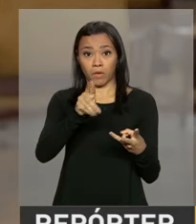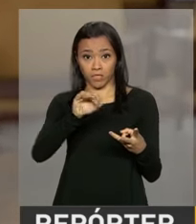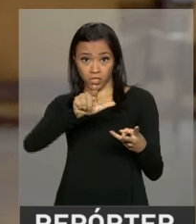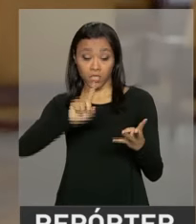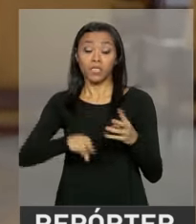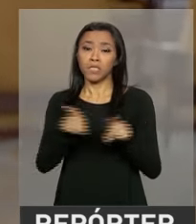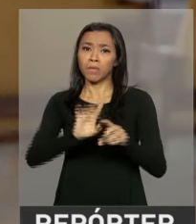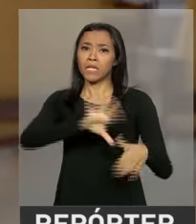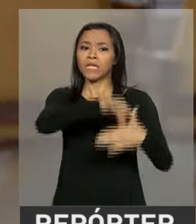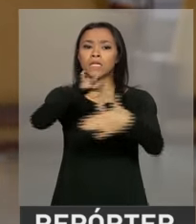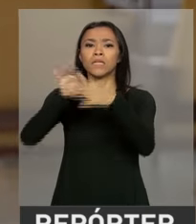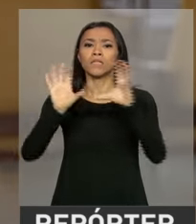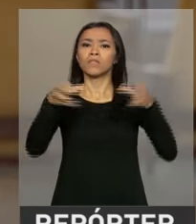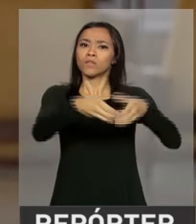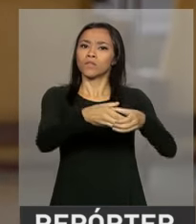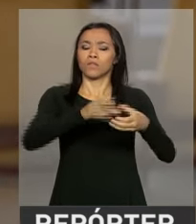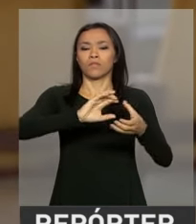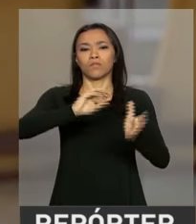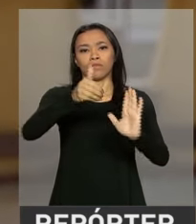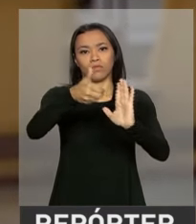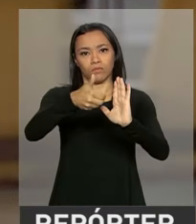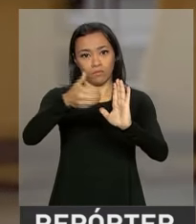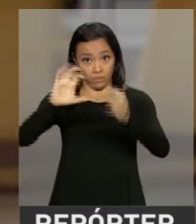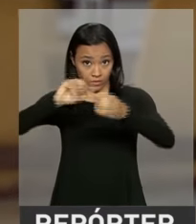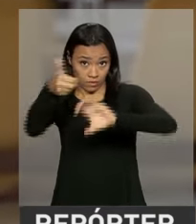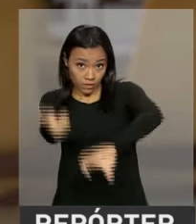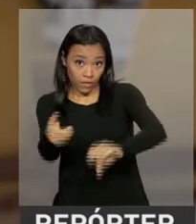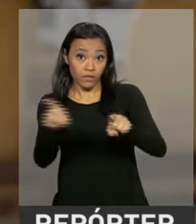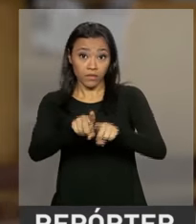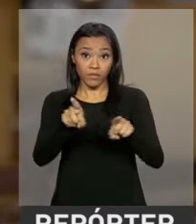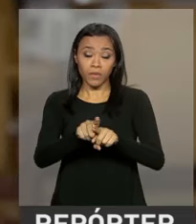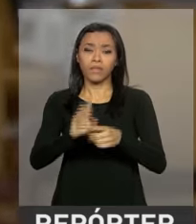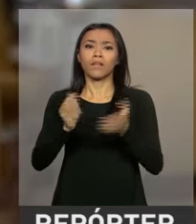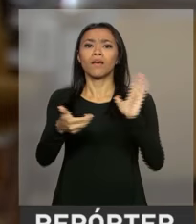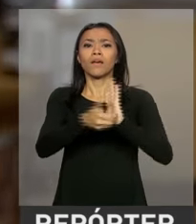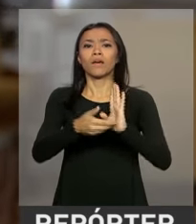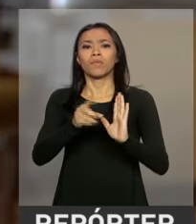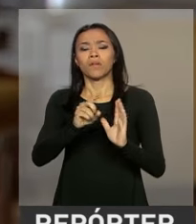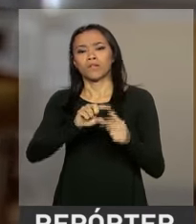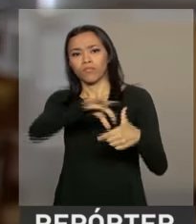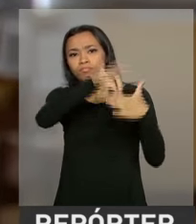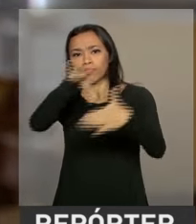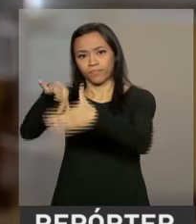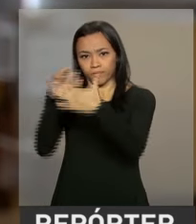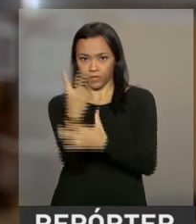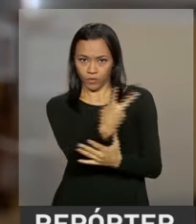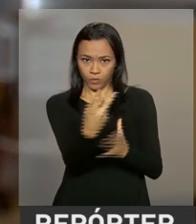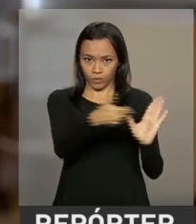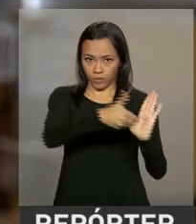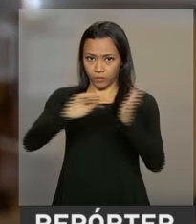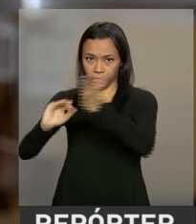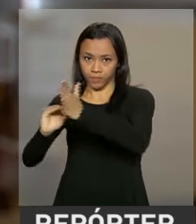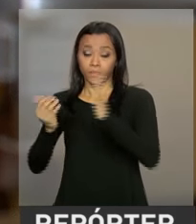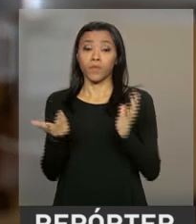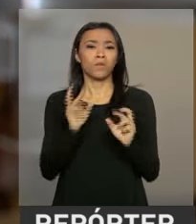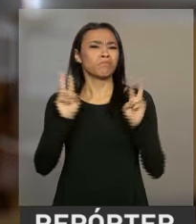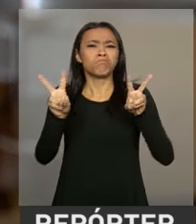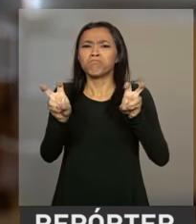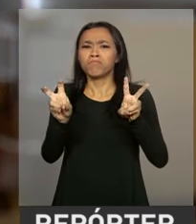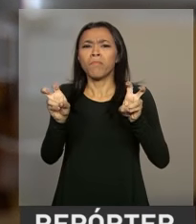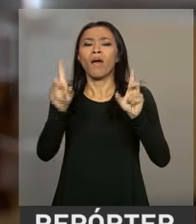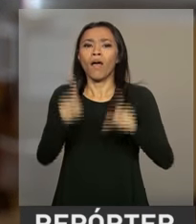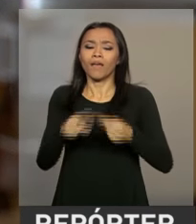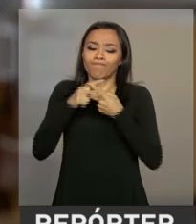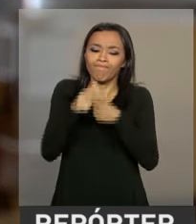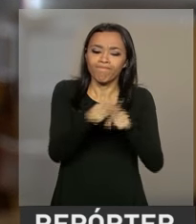governo no Congresso Líder no senado Aluísio Nunes e o líder na Câmara André Moura o tema dessa reunião vão ser as medidas de